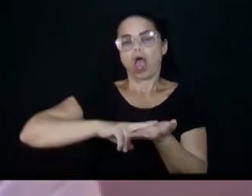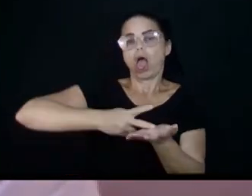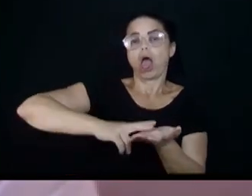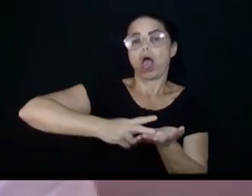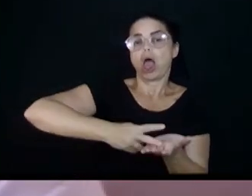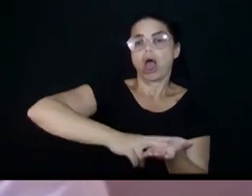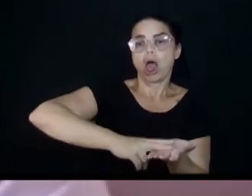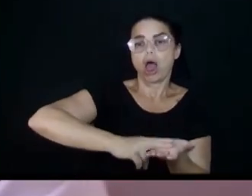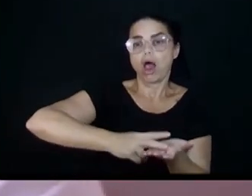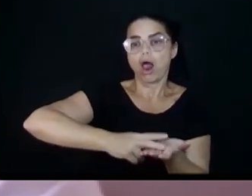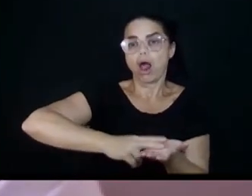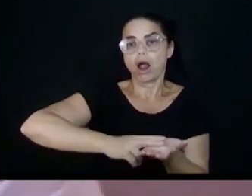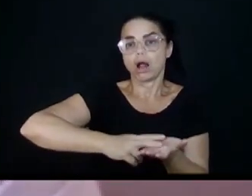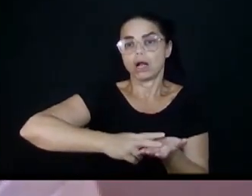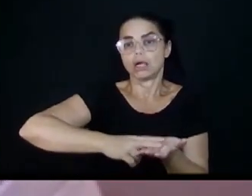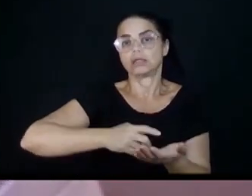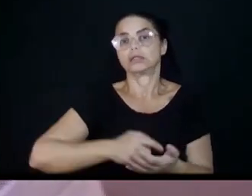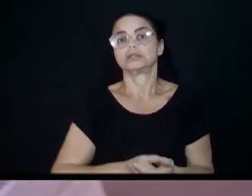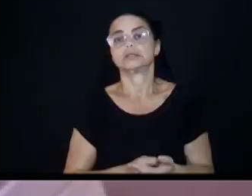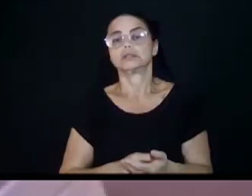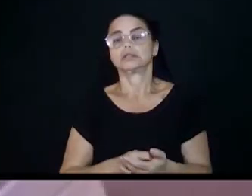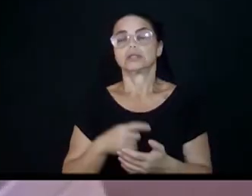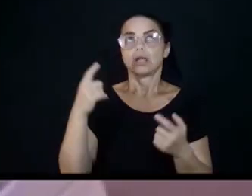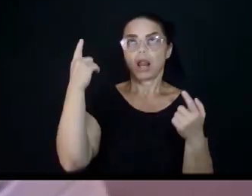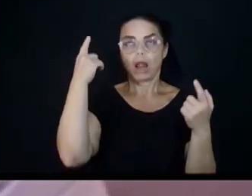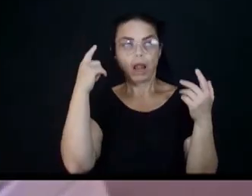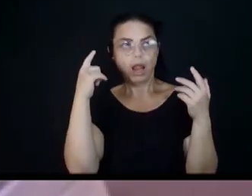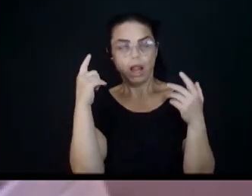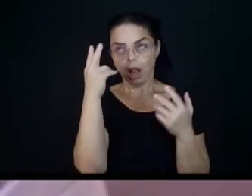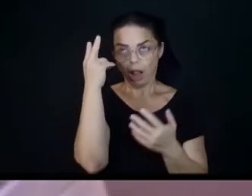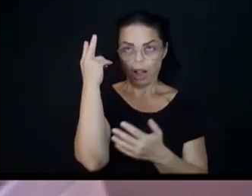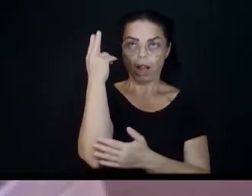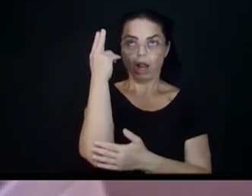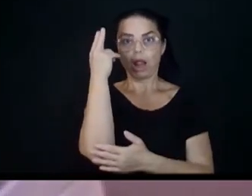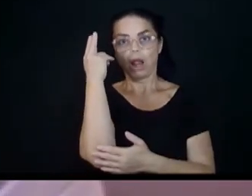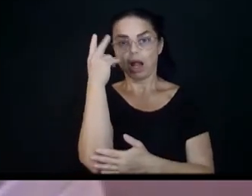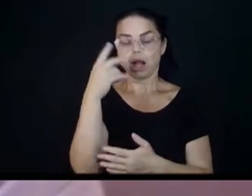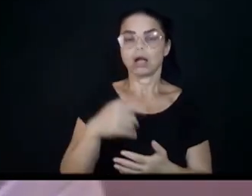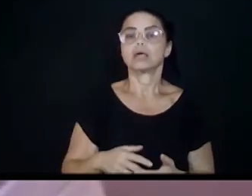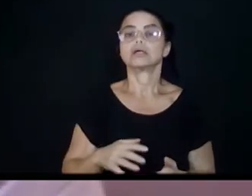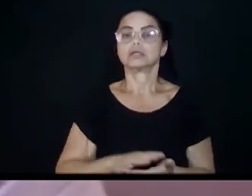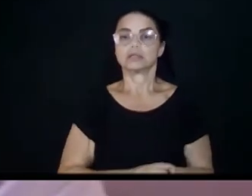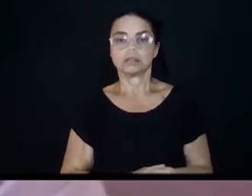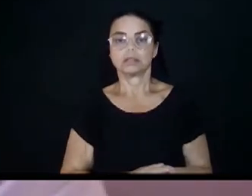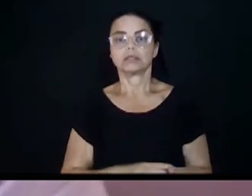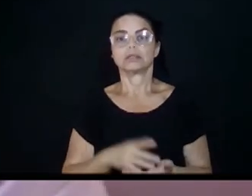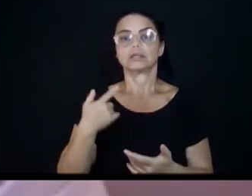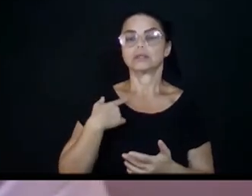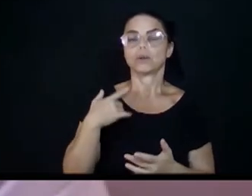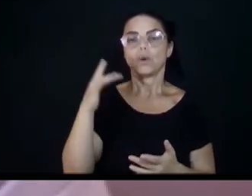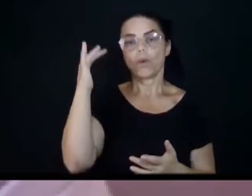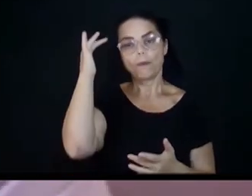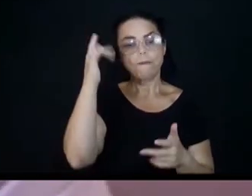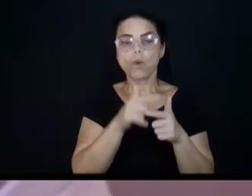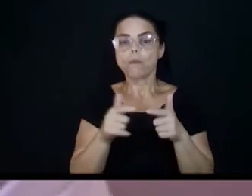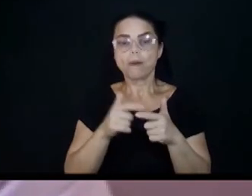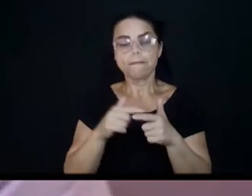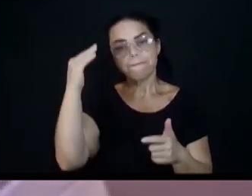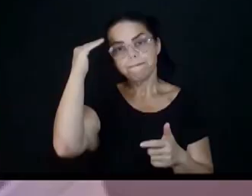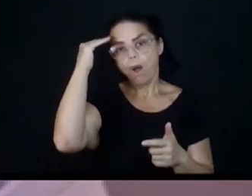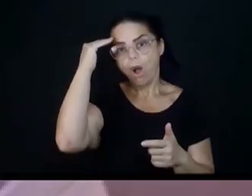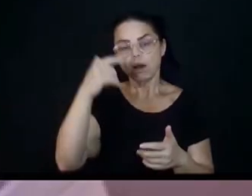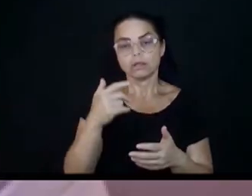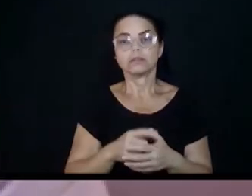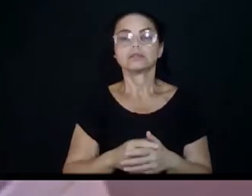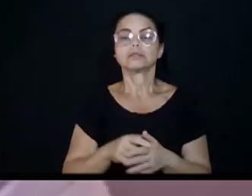vezes delírios, que é uma paciente que está com algum tipo de complicação, se oriente que